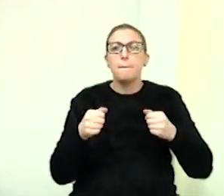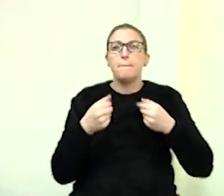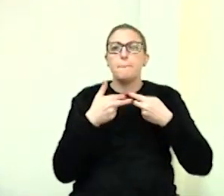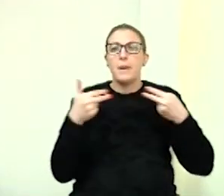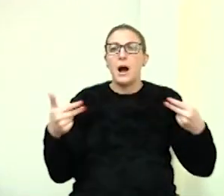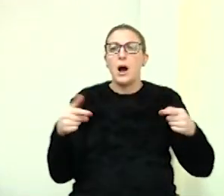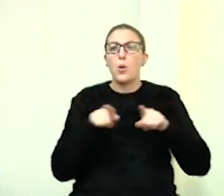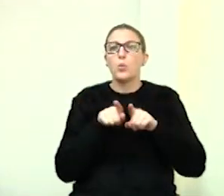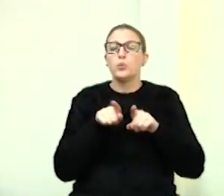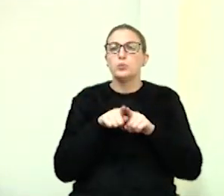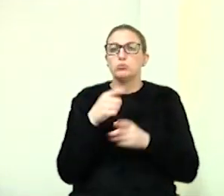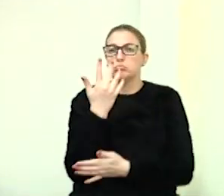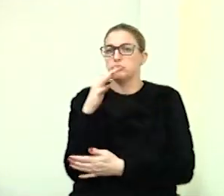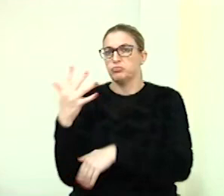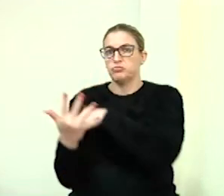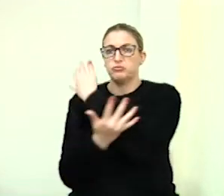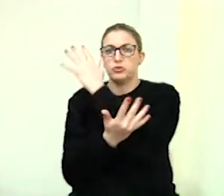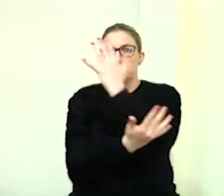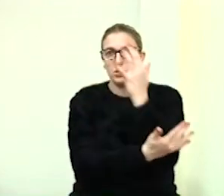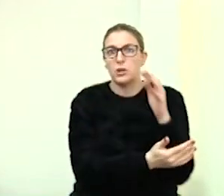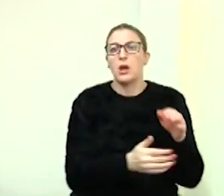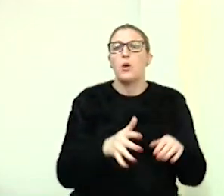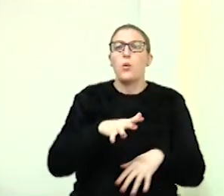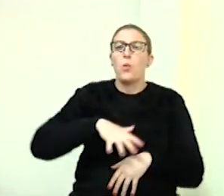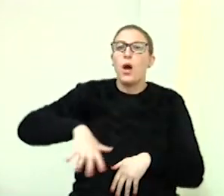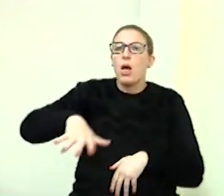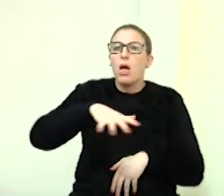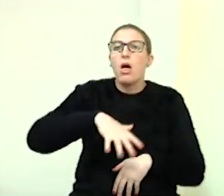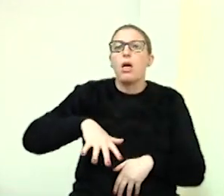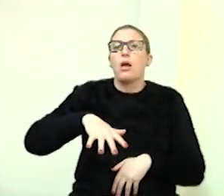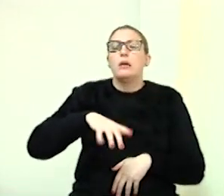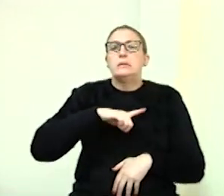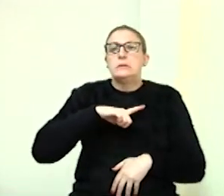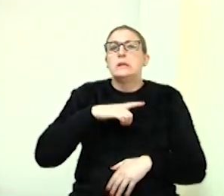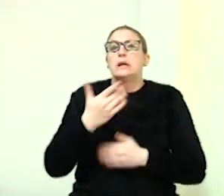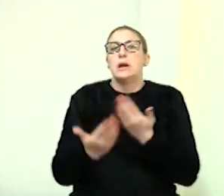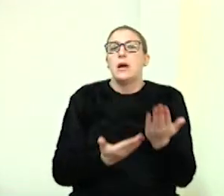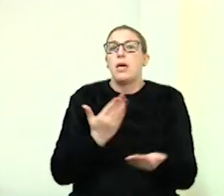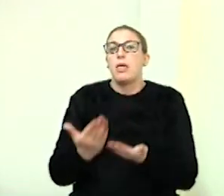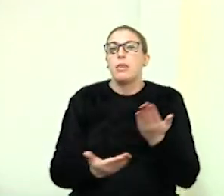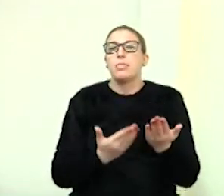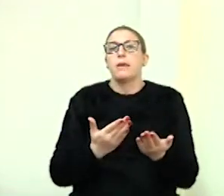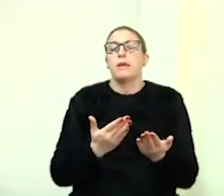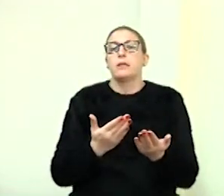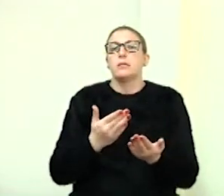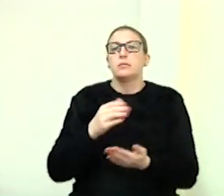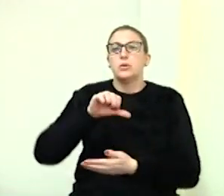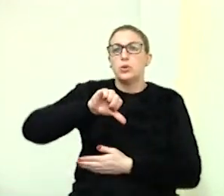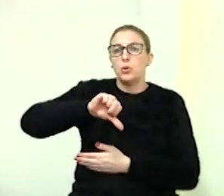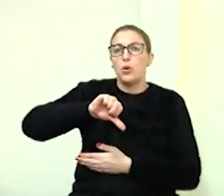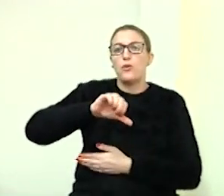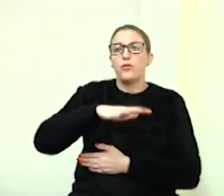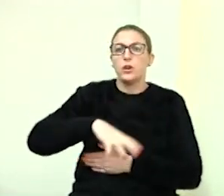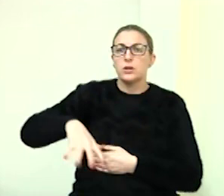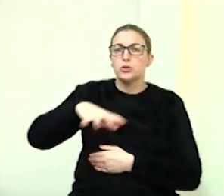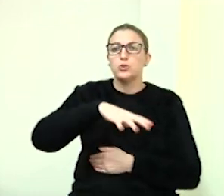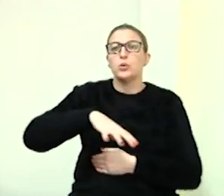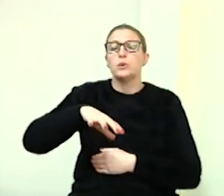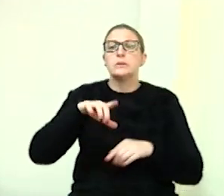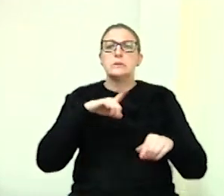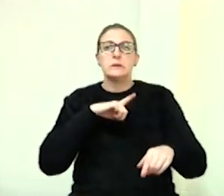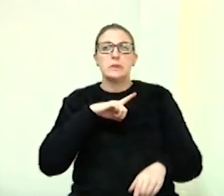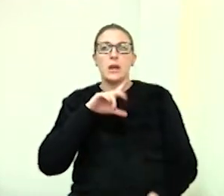micro-regiões, com as suas equipes, e 27 convênios com municípios. Então, temos 53